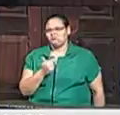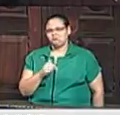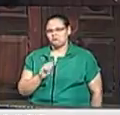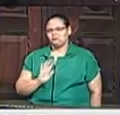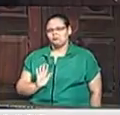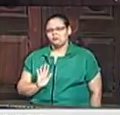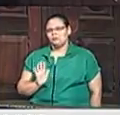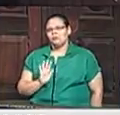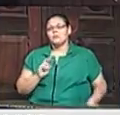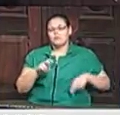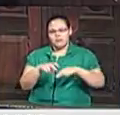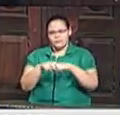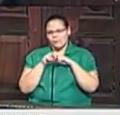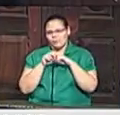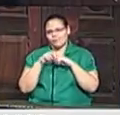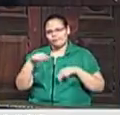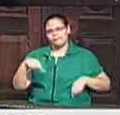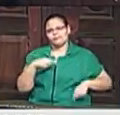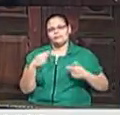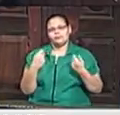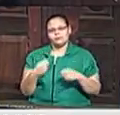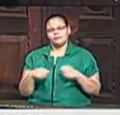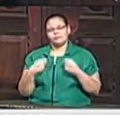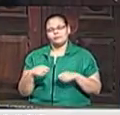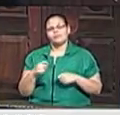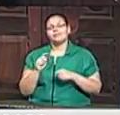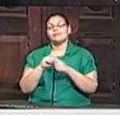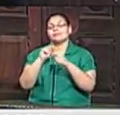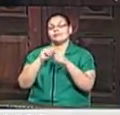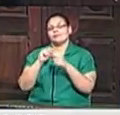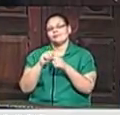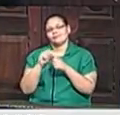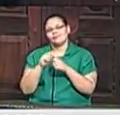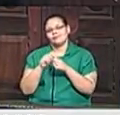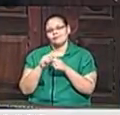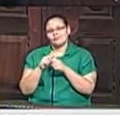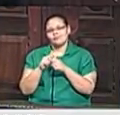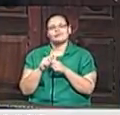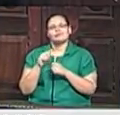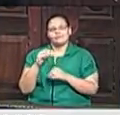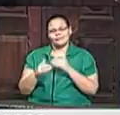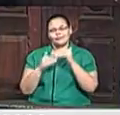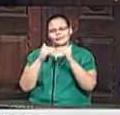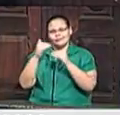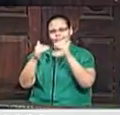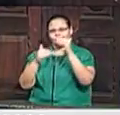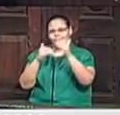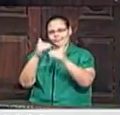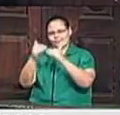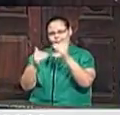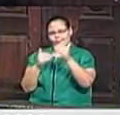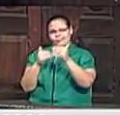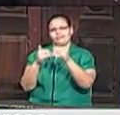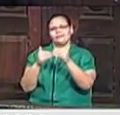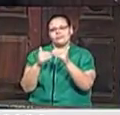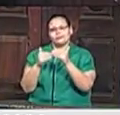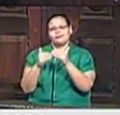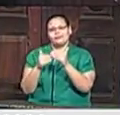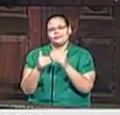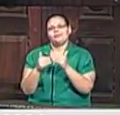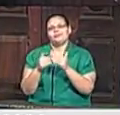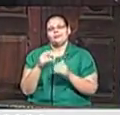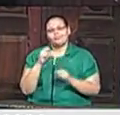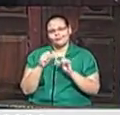isso tivemos que fazer um grande processo de